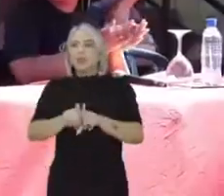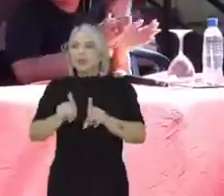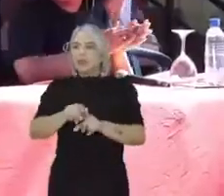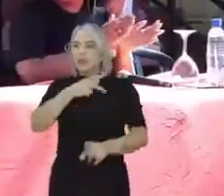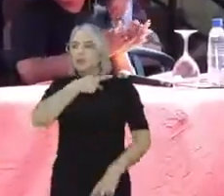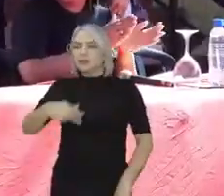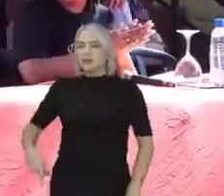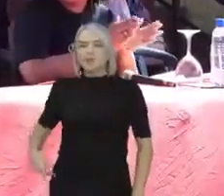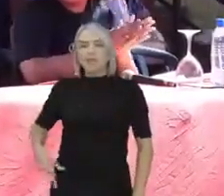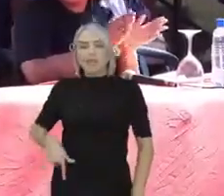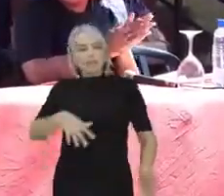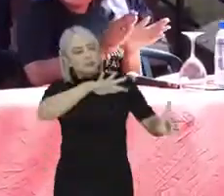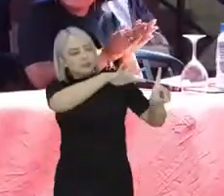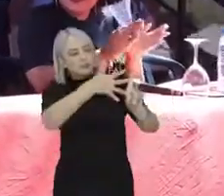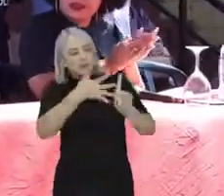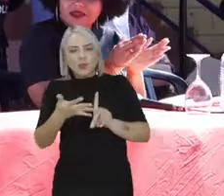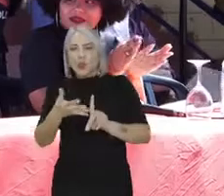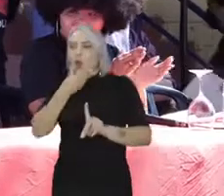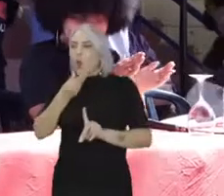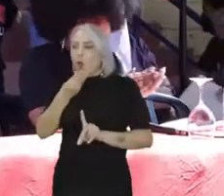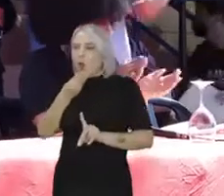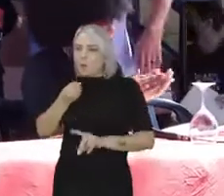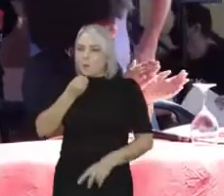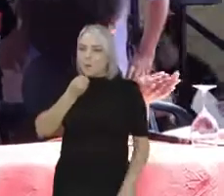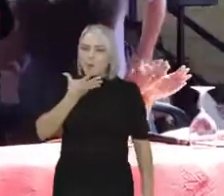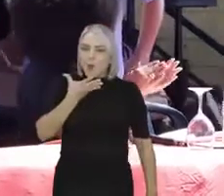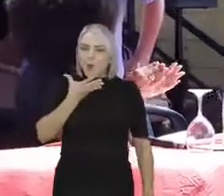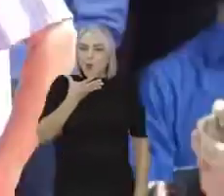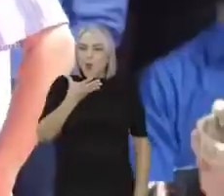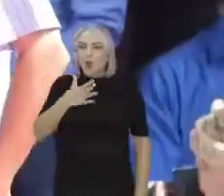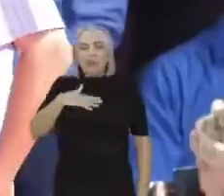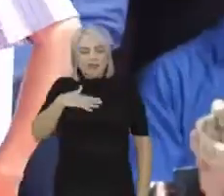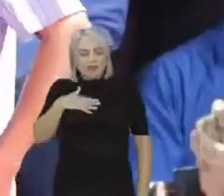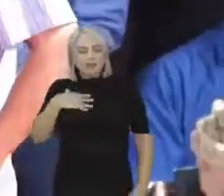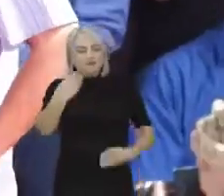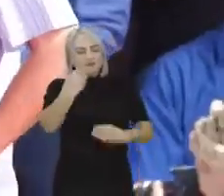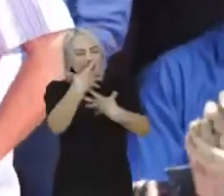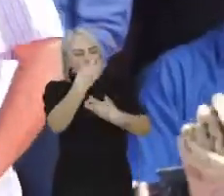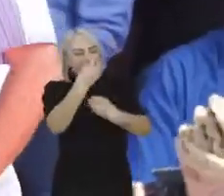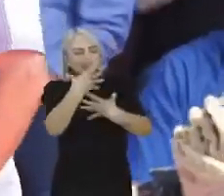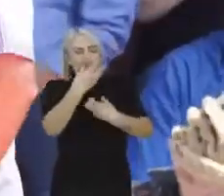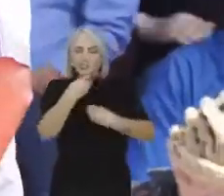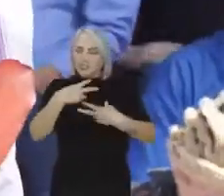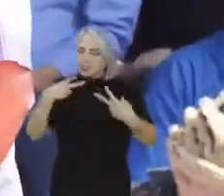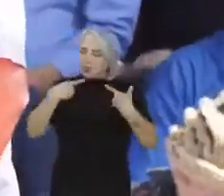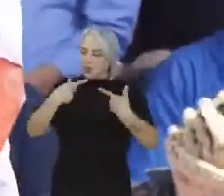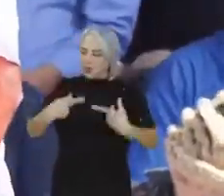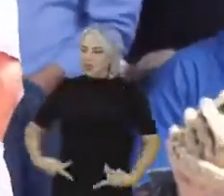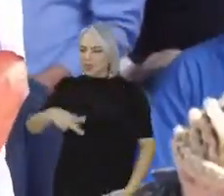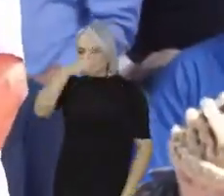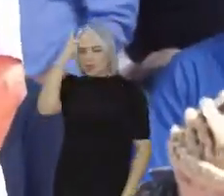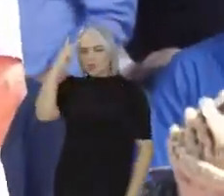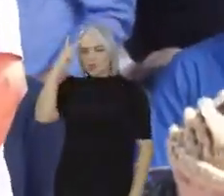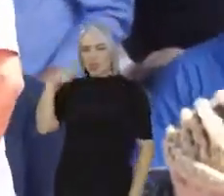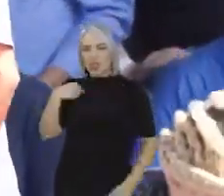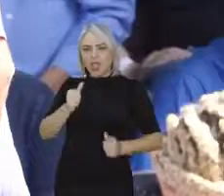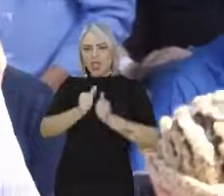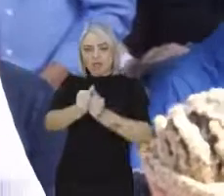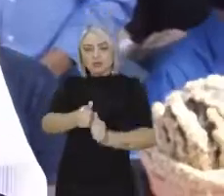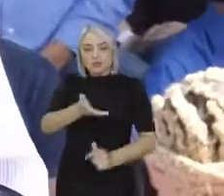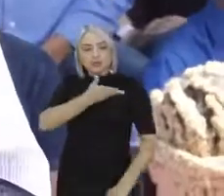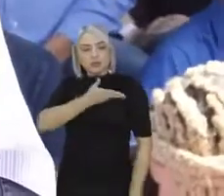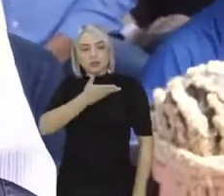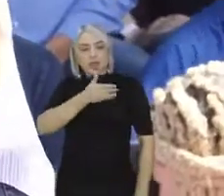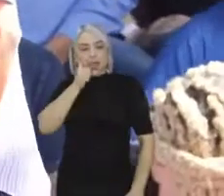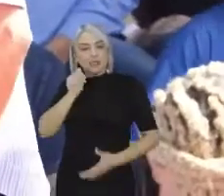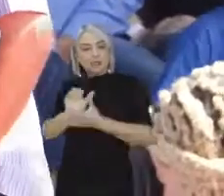cabra bom aqui, que me ensinou a ser gente, sabe? Ele e a companheira dele, a Genésia, que ela